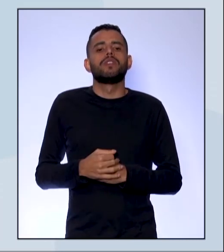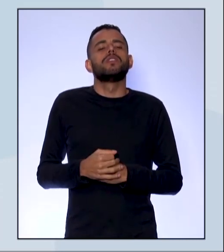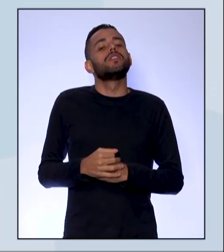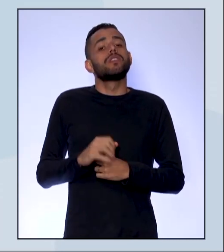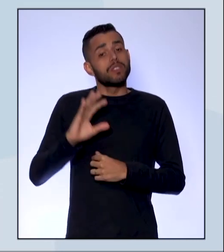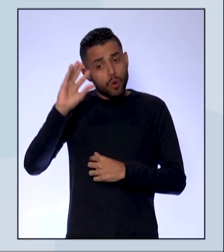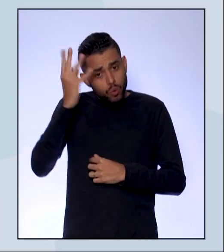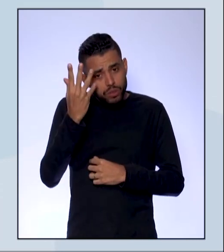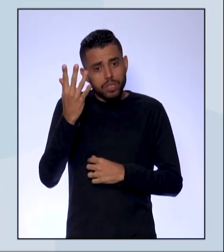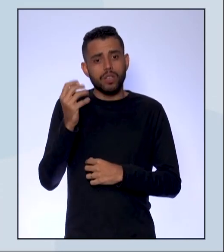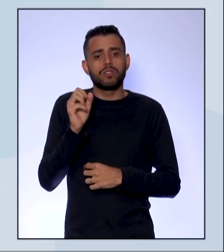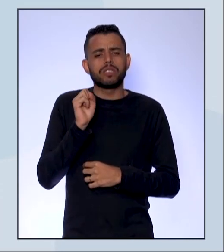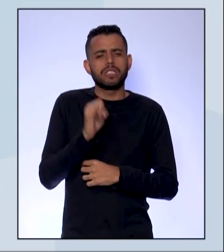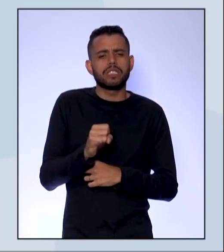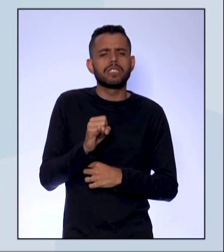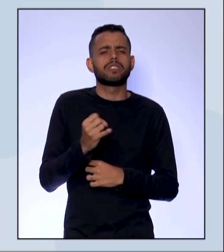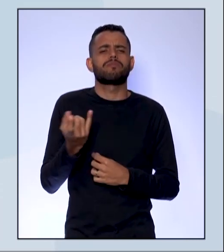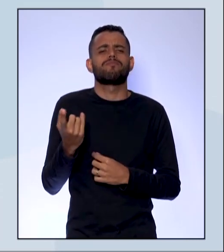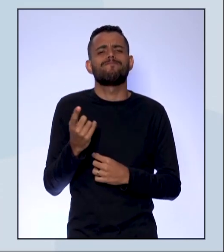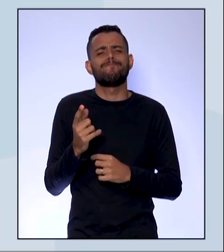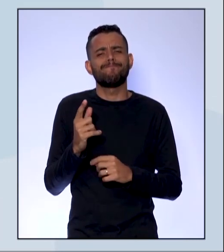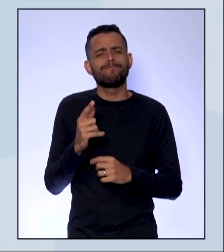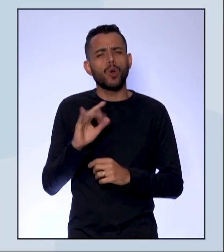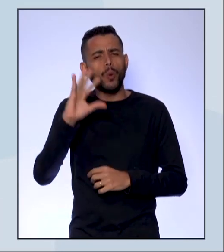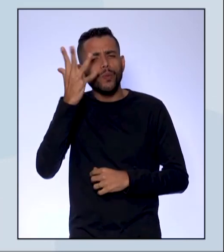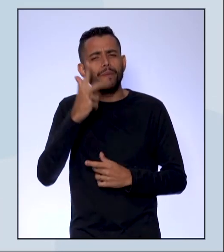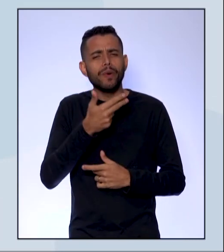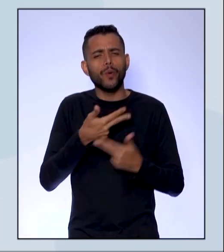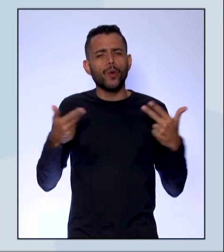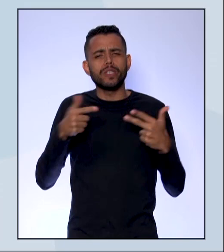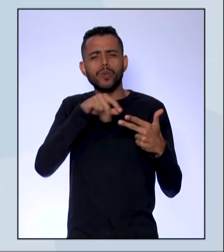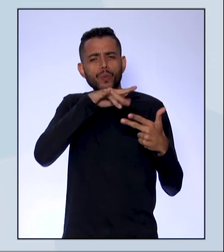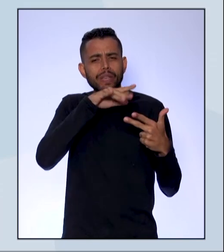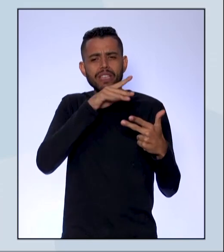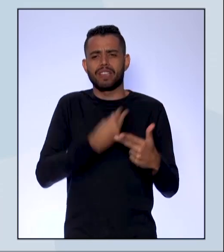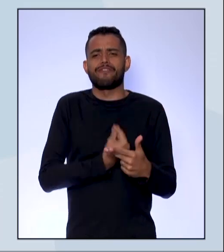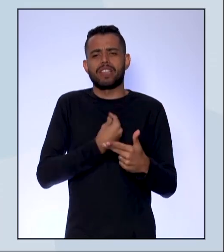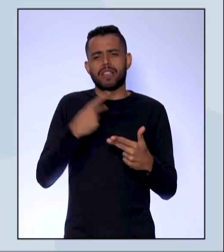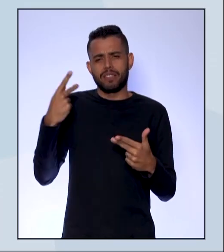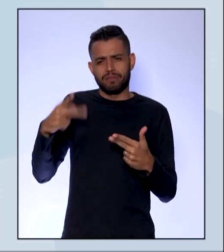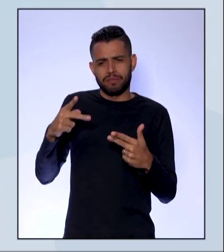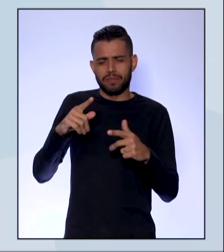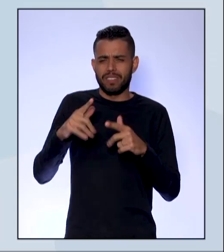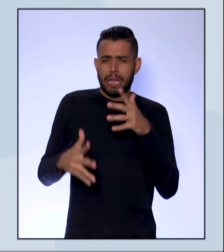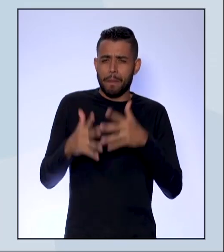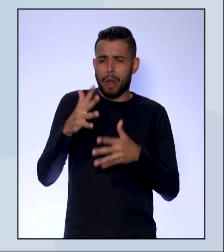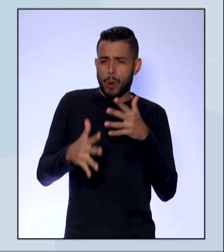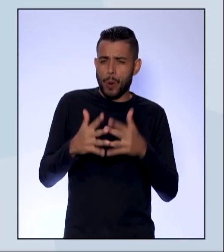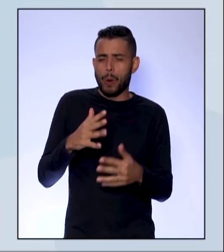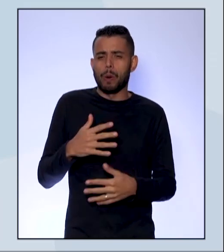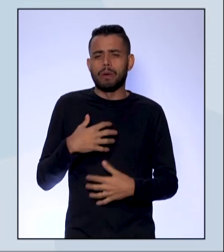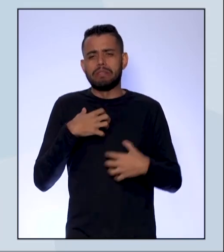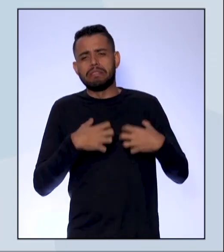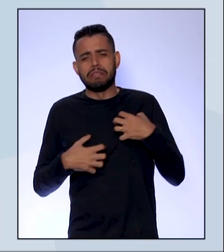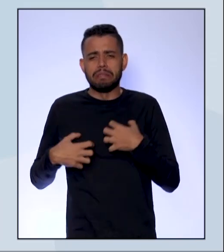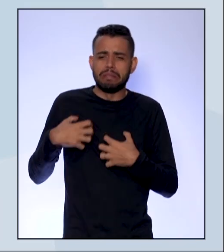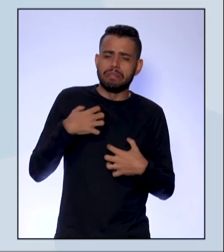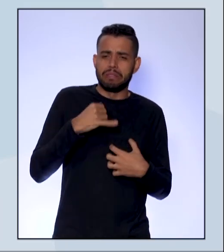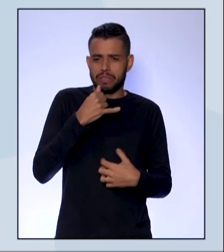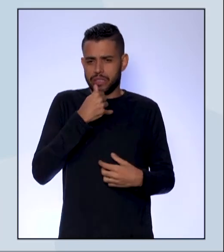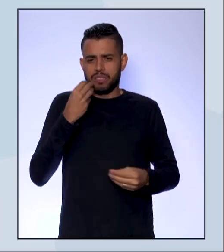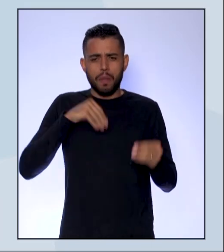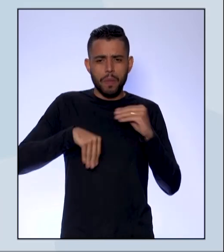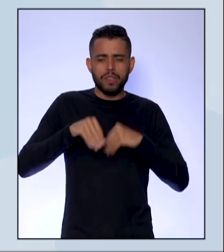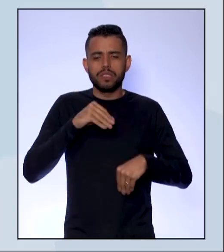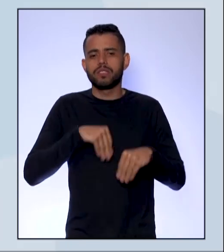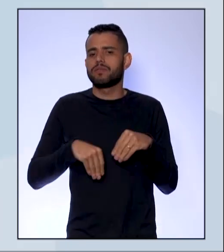teve alguma consequência negativa. Isso atrapalhou a vida da pessoa, ou isso, né, fez que a pessoa ficasse depressiva,